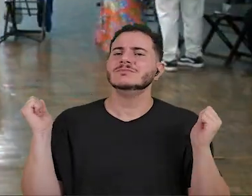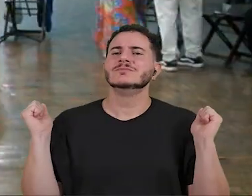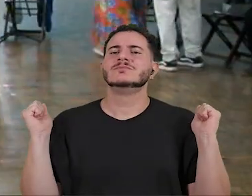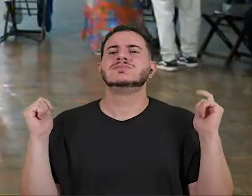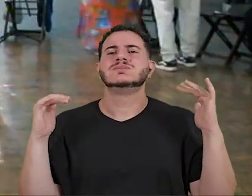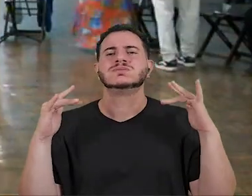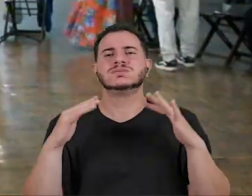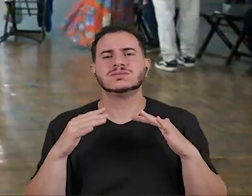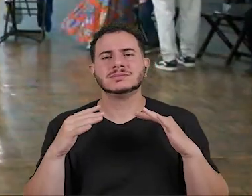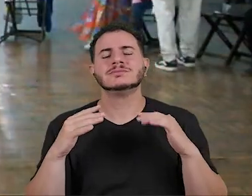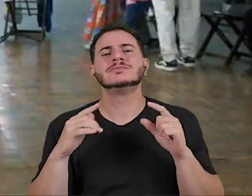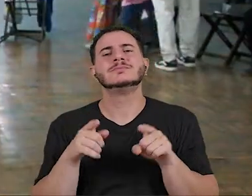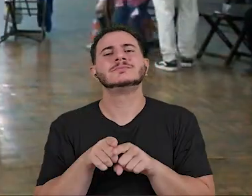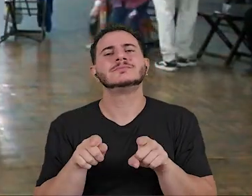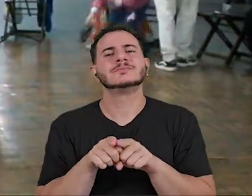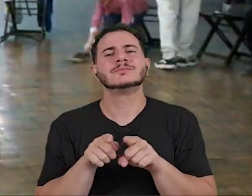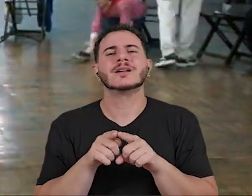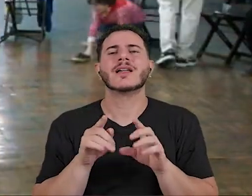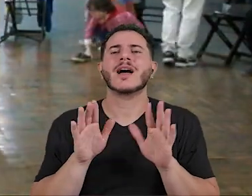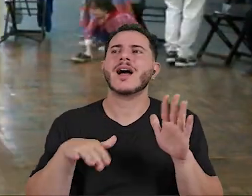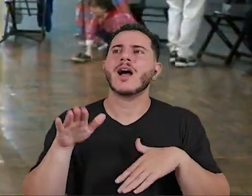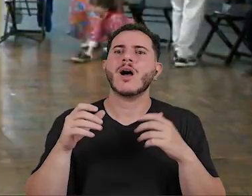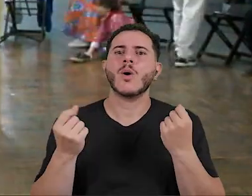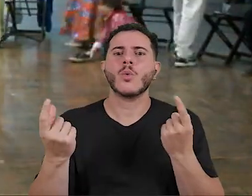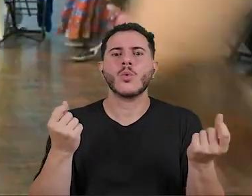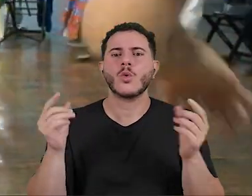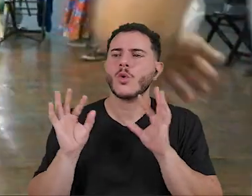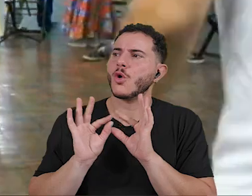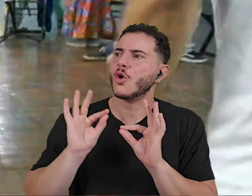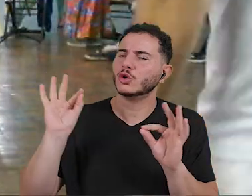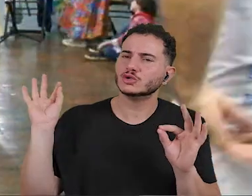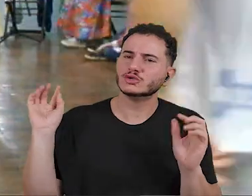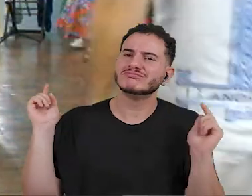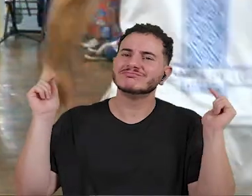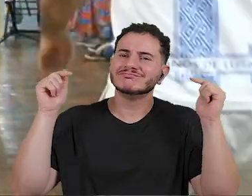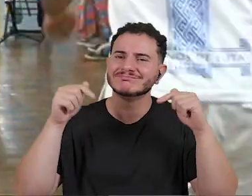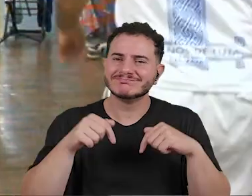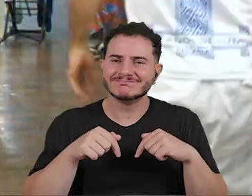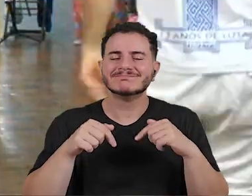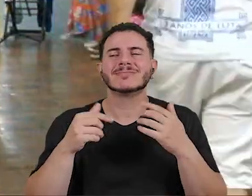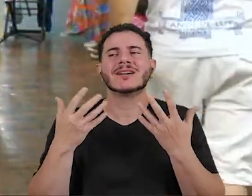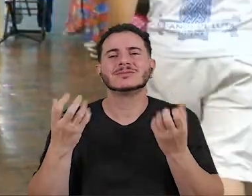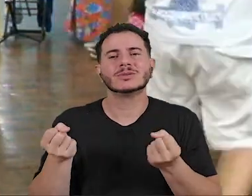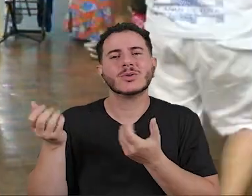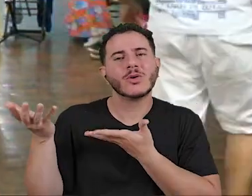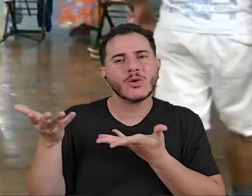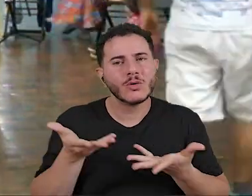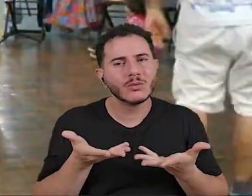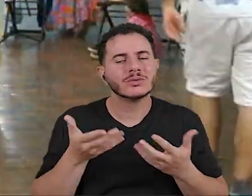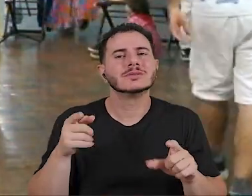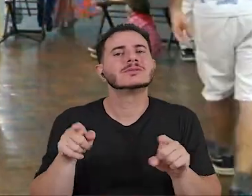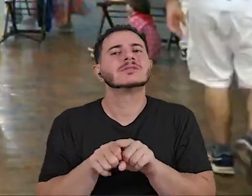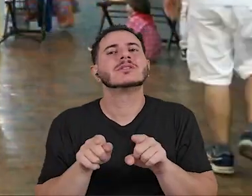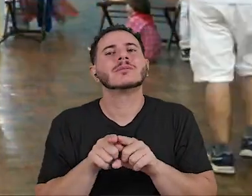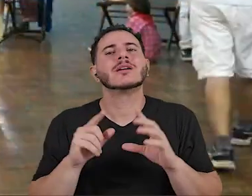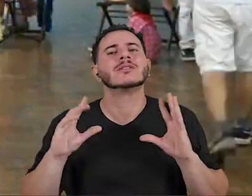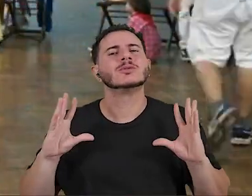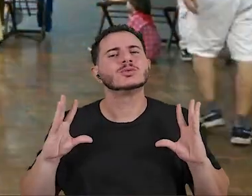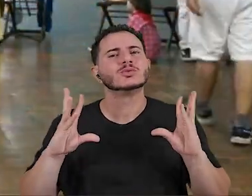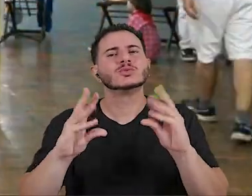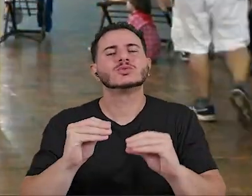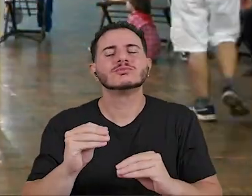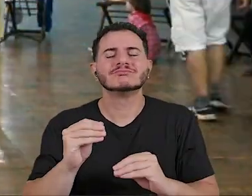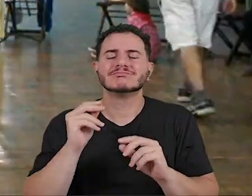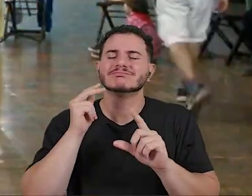tantas histórias e sabedorias com a gente. Agradecer a todas e todos que estão aqui presentes, se permitiram nessa sexta-feira à noite